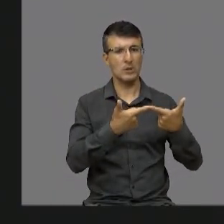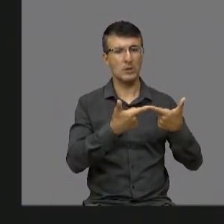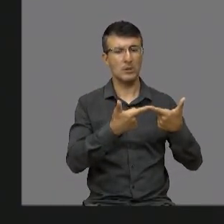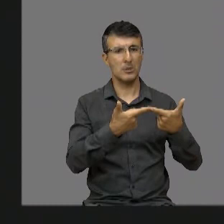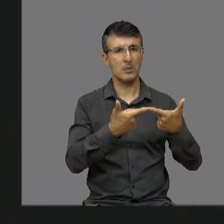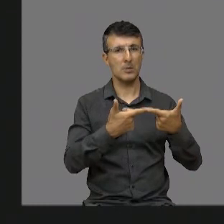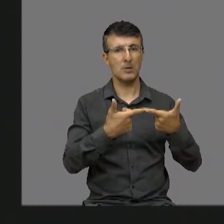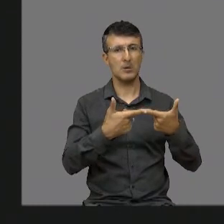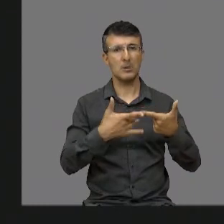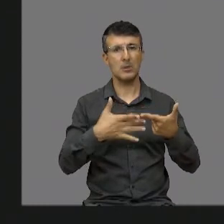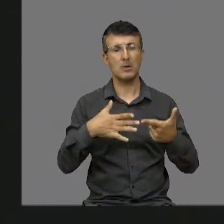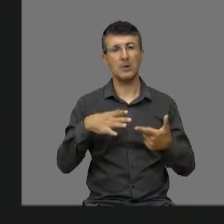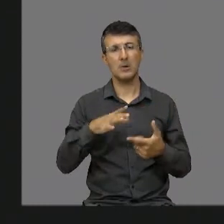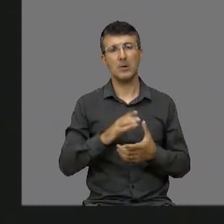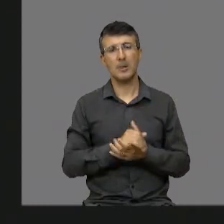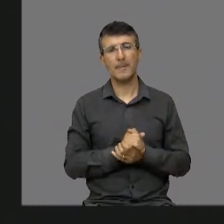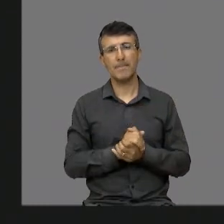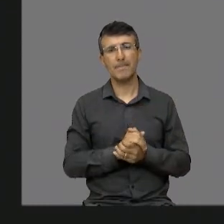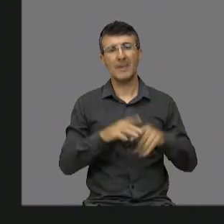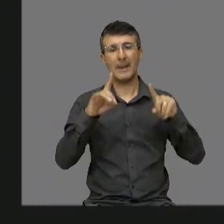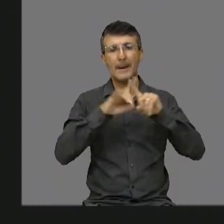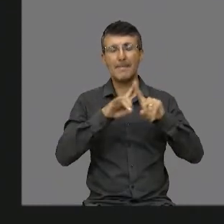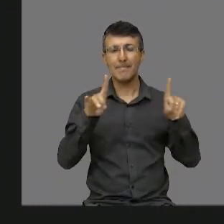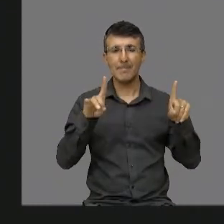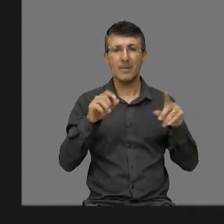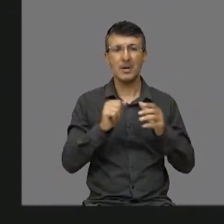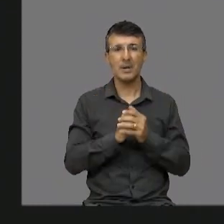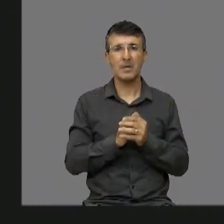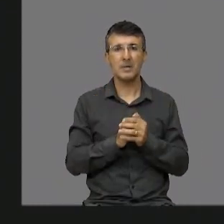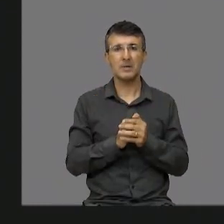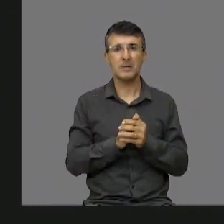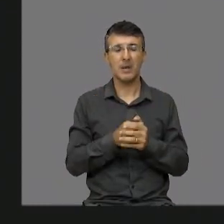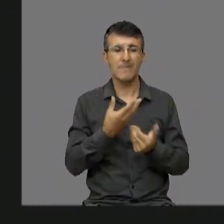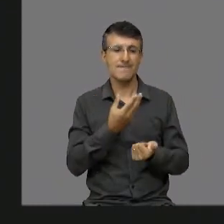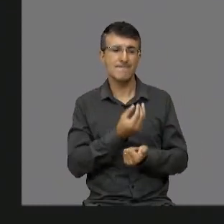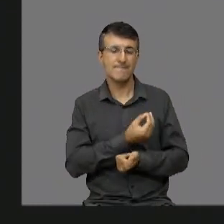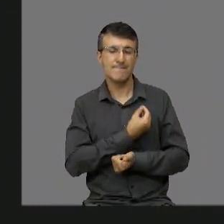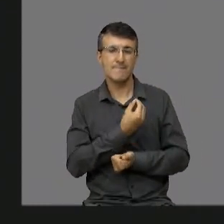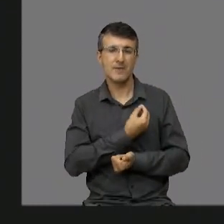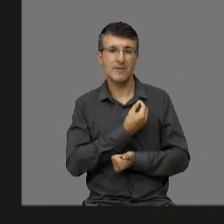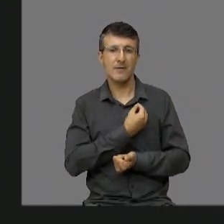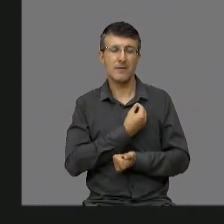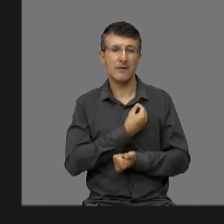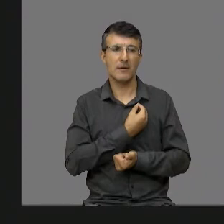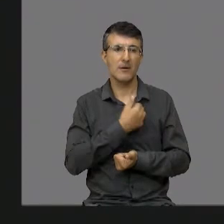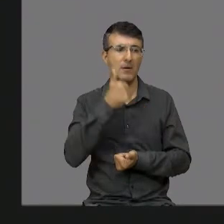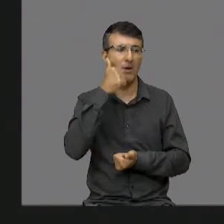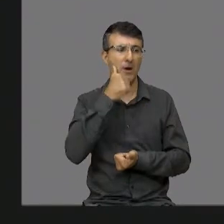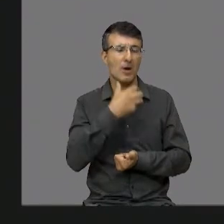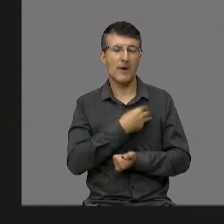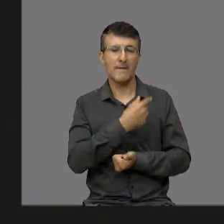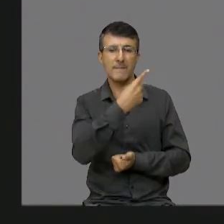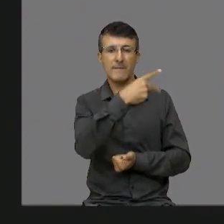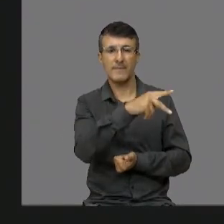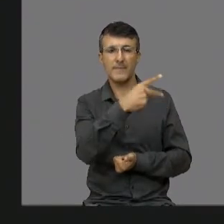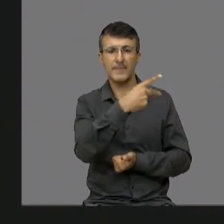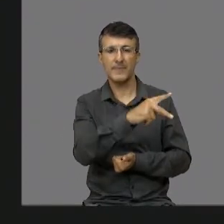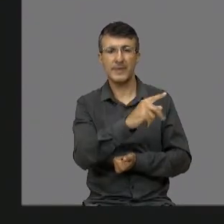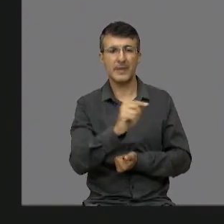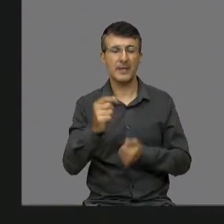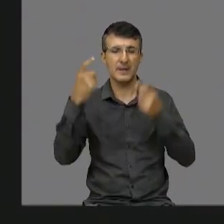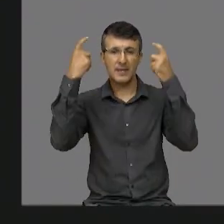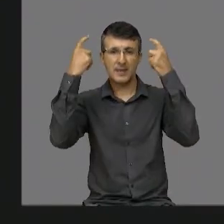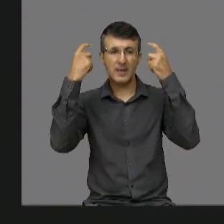presos, mas, infelizmente, estou falando dela, que a filha dela teve essa violência institucional agora,